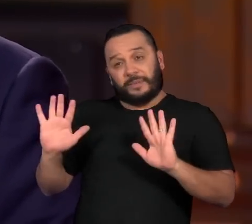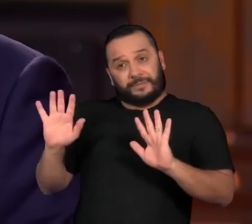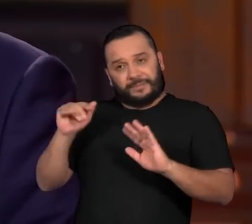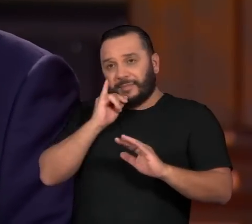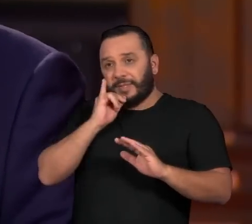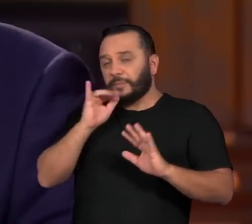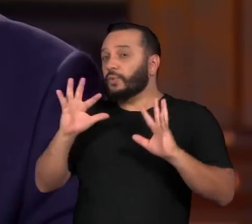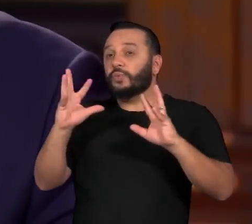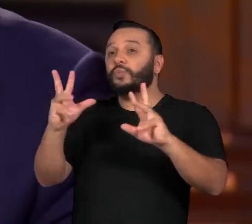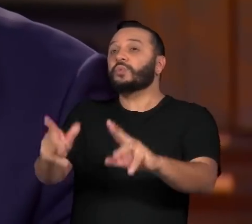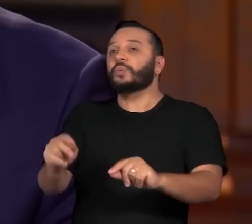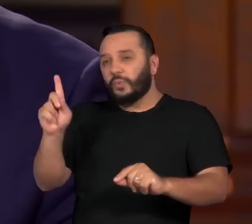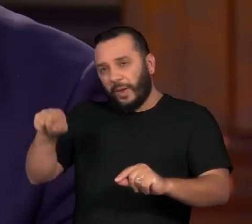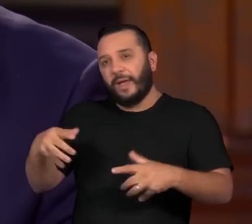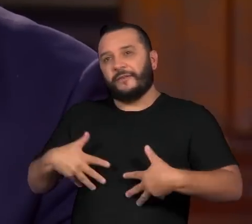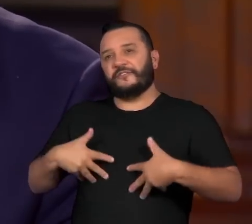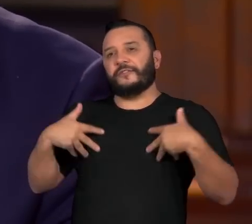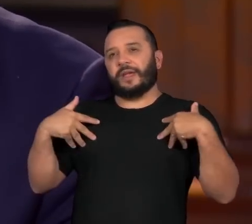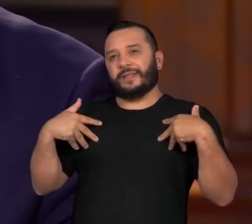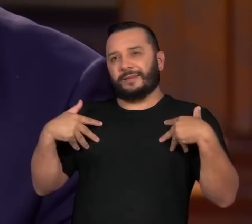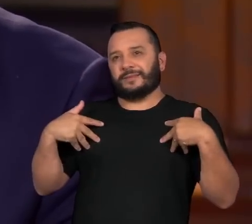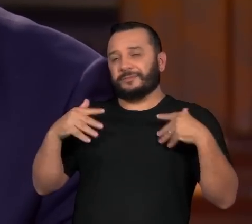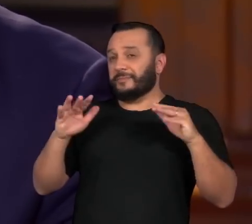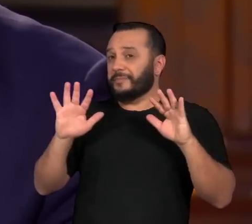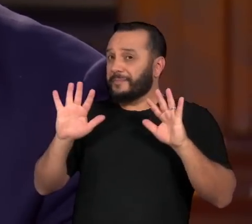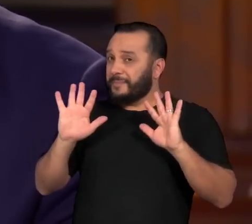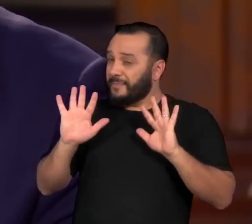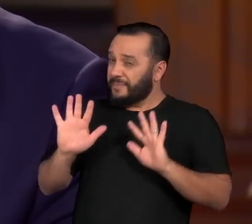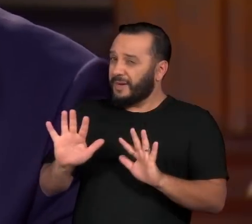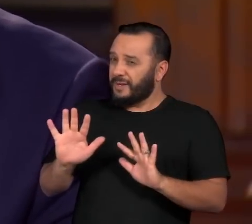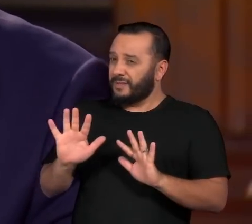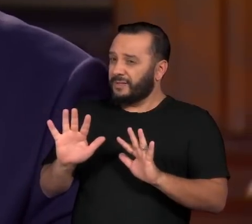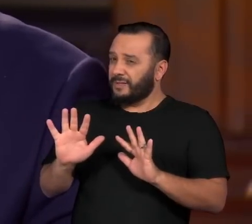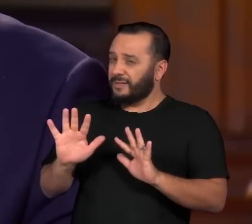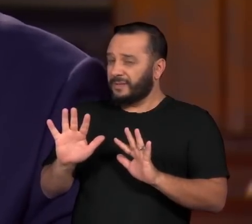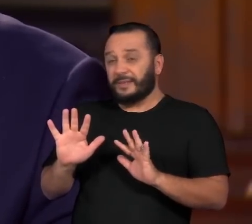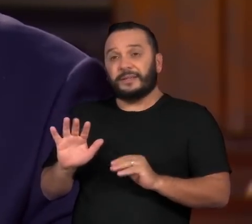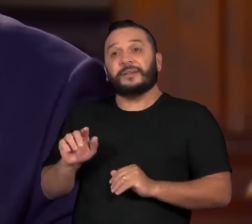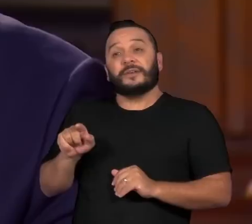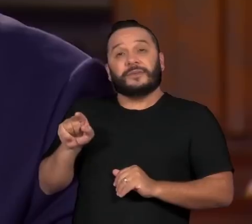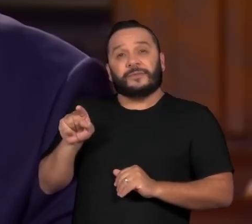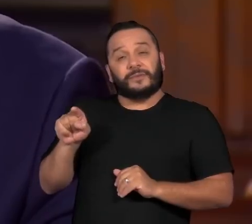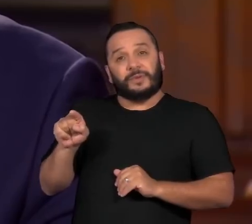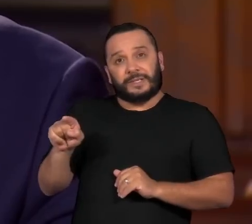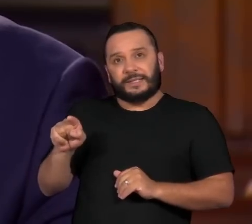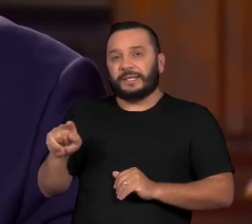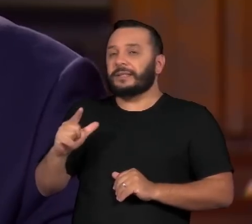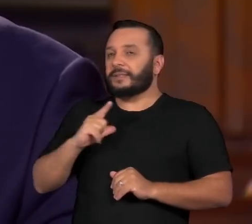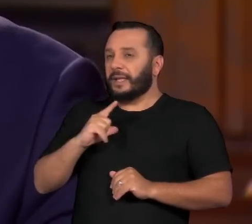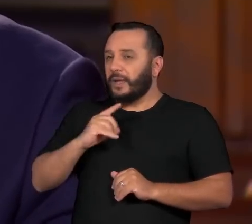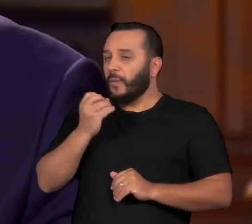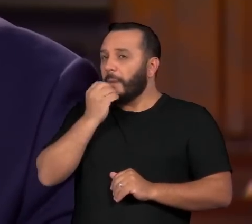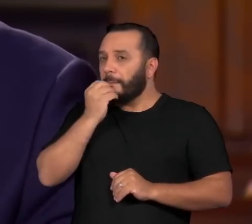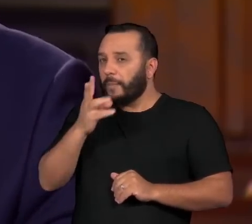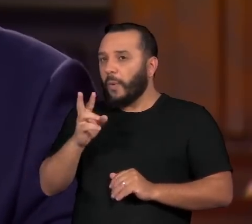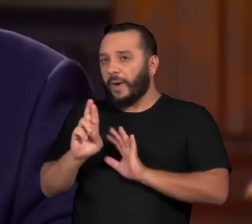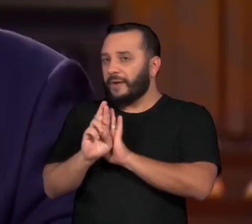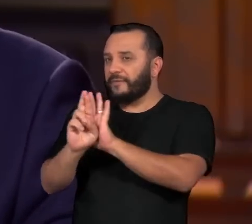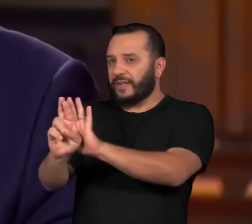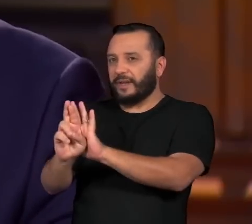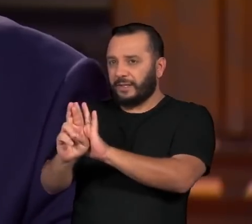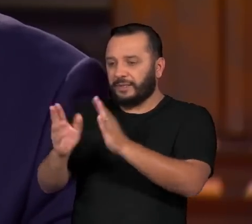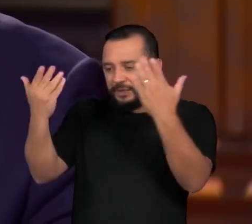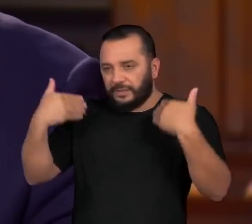é vaidade. No entanto, você ter uma boa referência de si mesmo não é